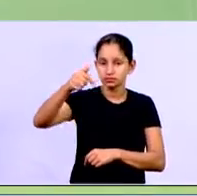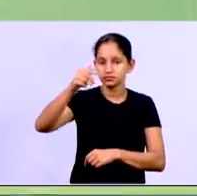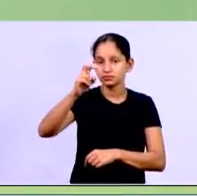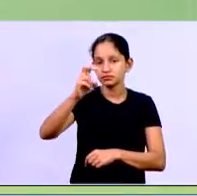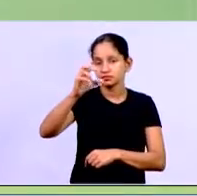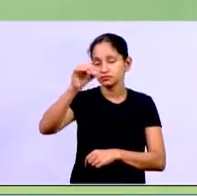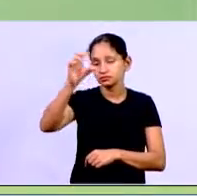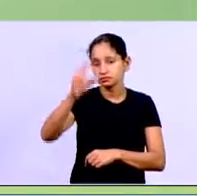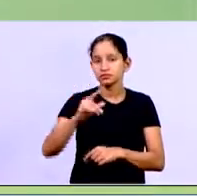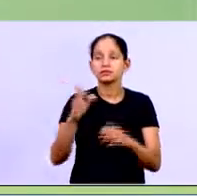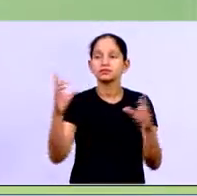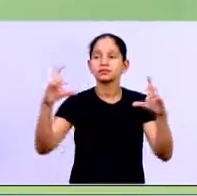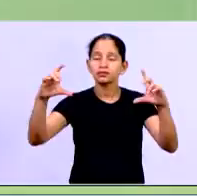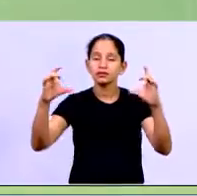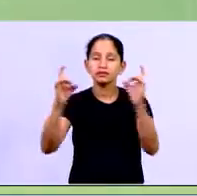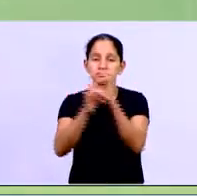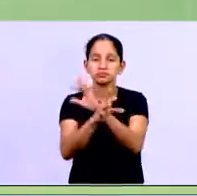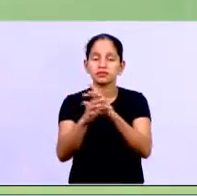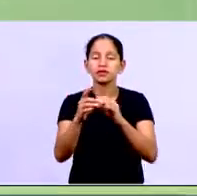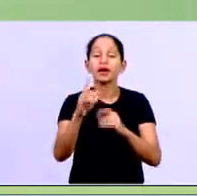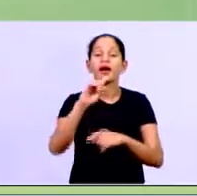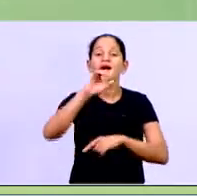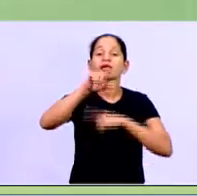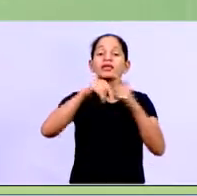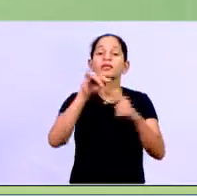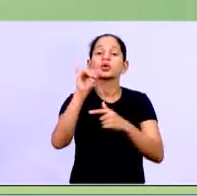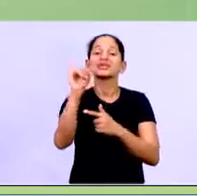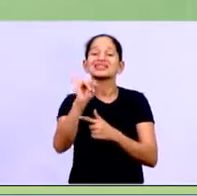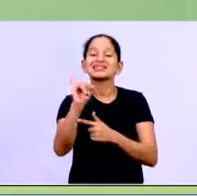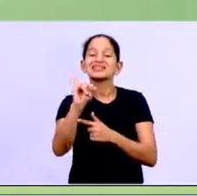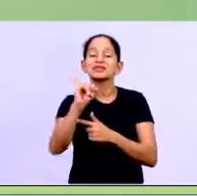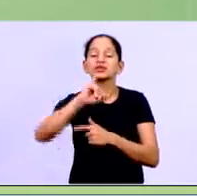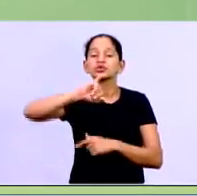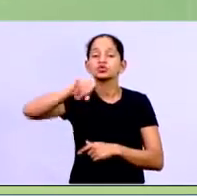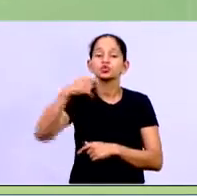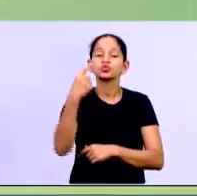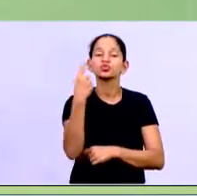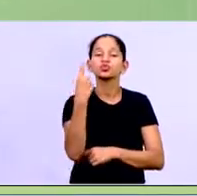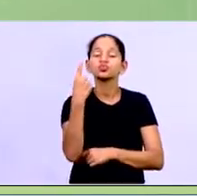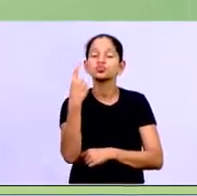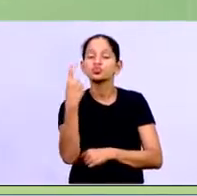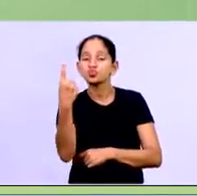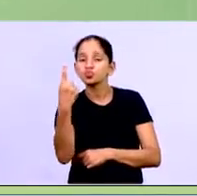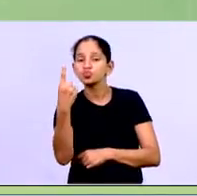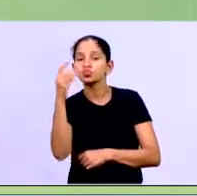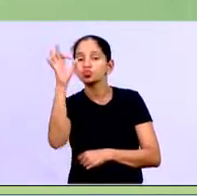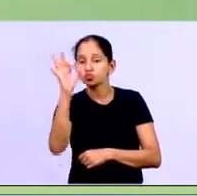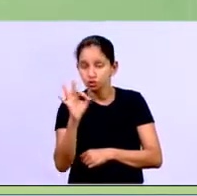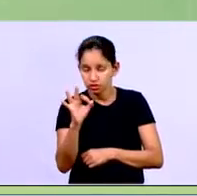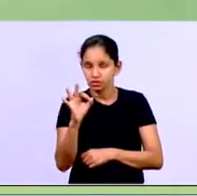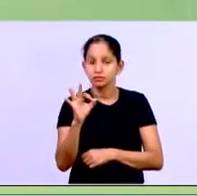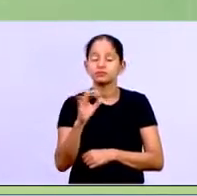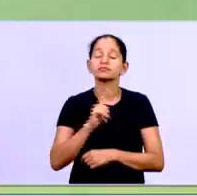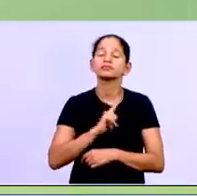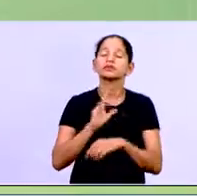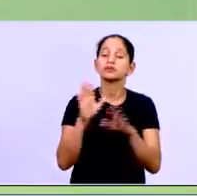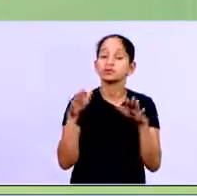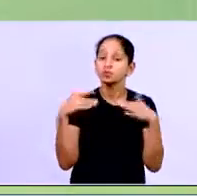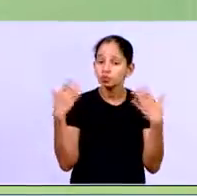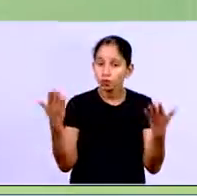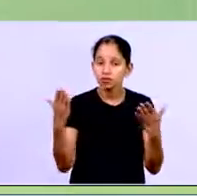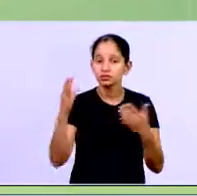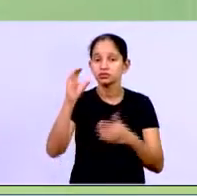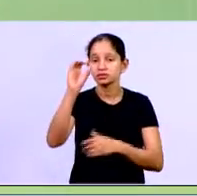750, fecha parênteses e multiplica pelo I, que é a taxa, que é 1%. Na hora de transformar na fórmula, eu coloco